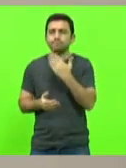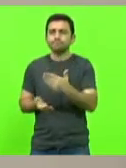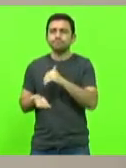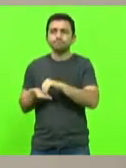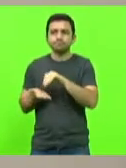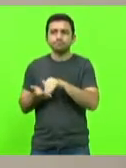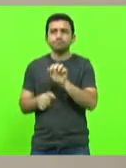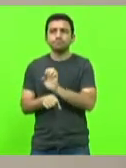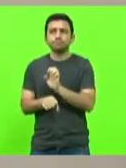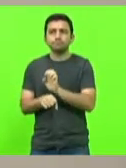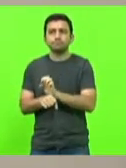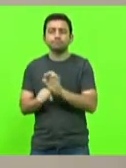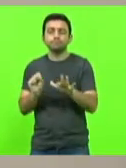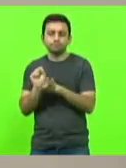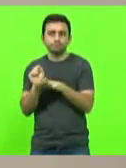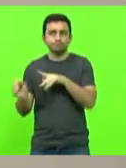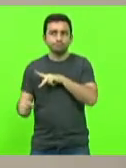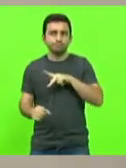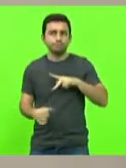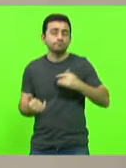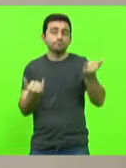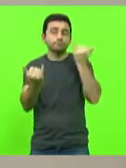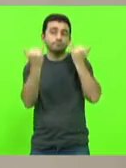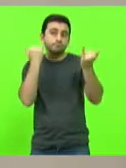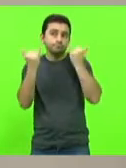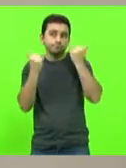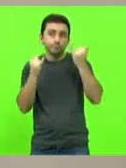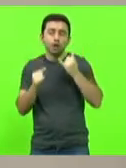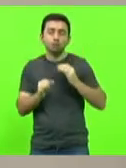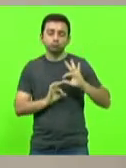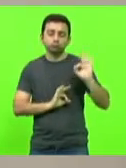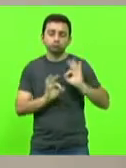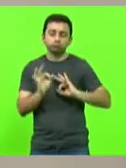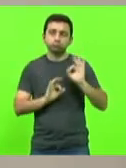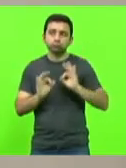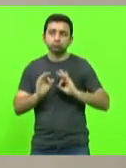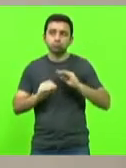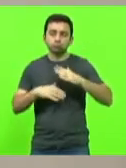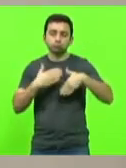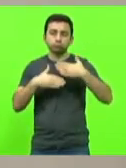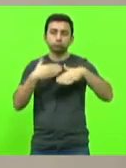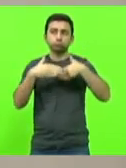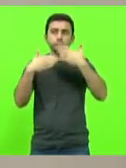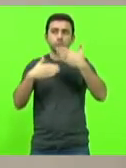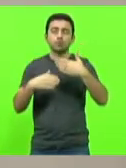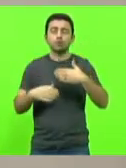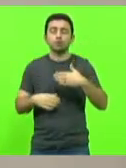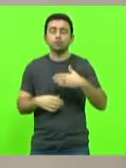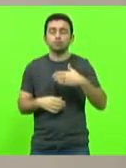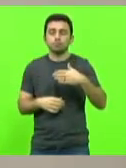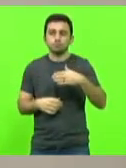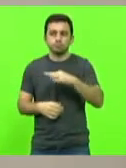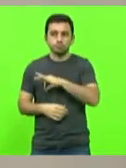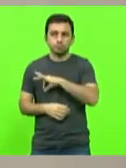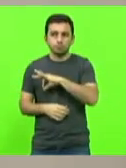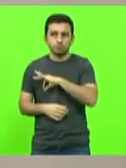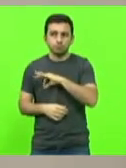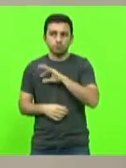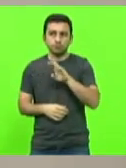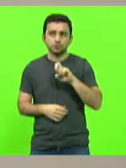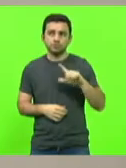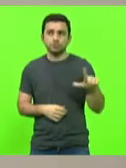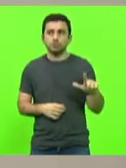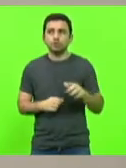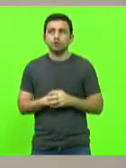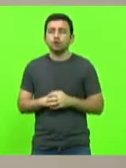Pública informações acerca do plano de carreira da Polícia Civil, em discussão. Não havendo quem queira discutir, em